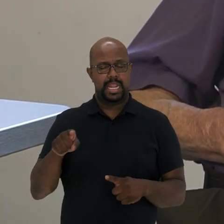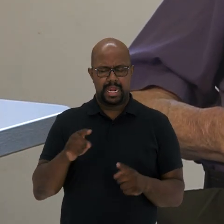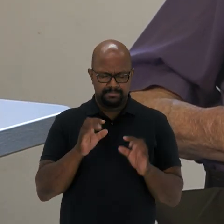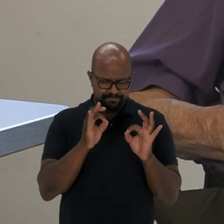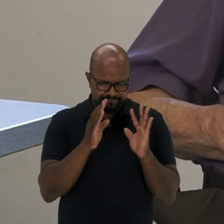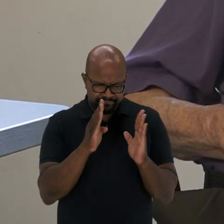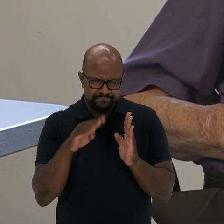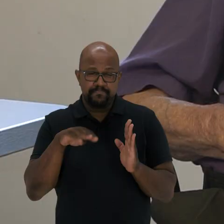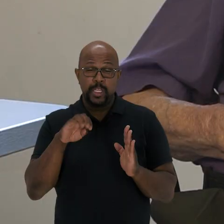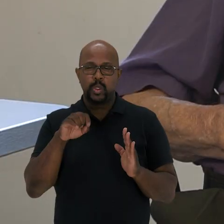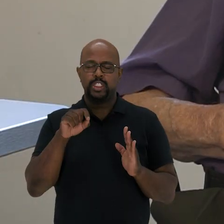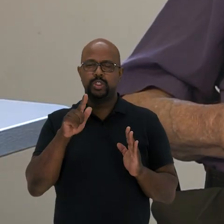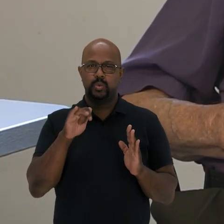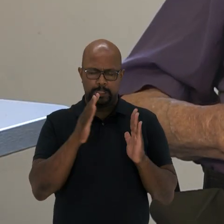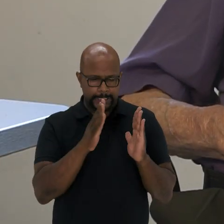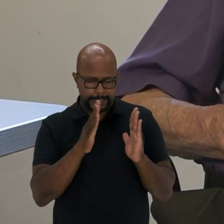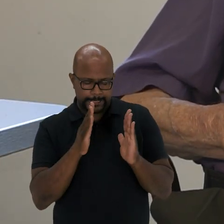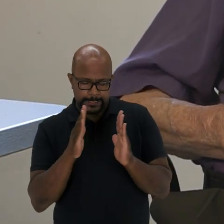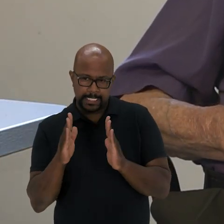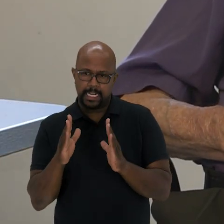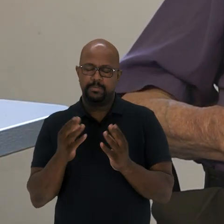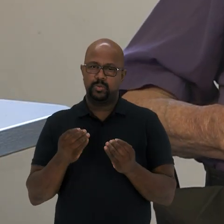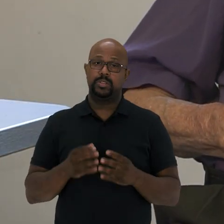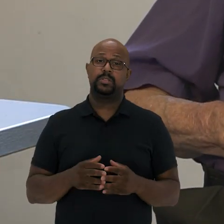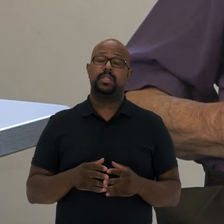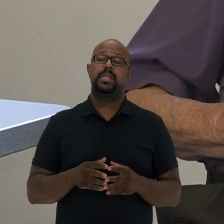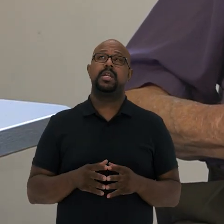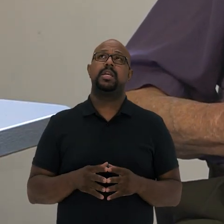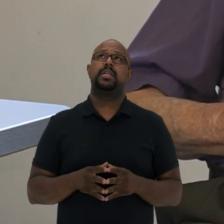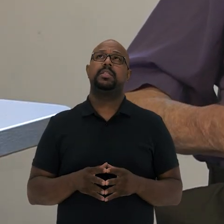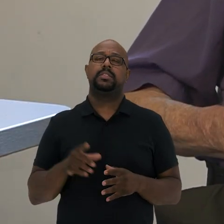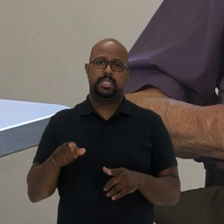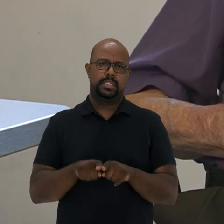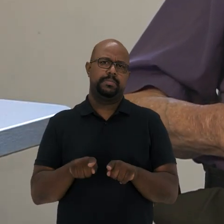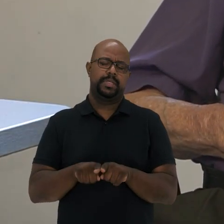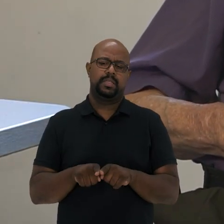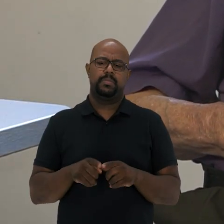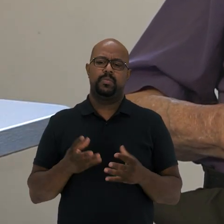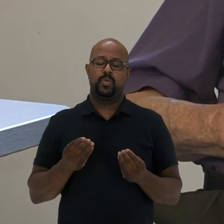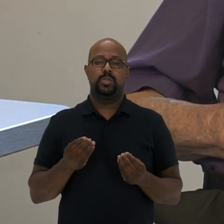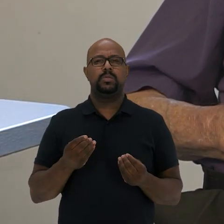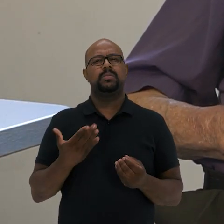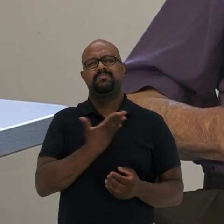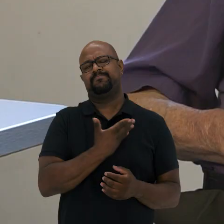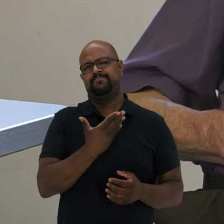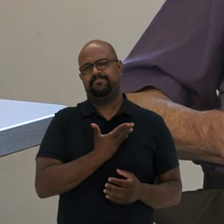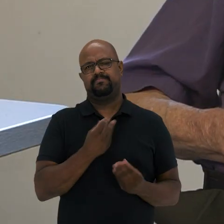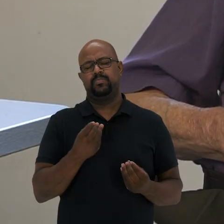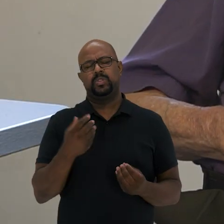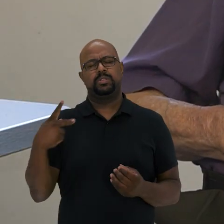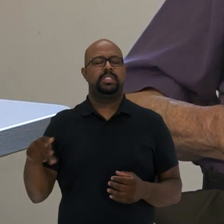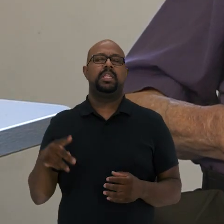Ele era metódico, sim, era muito... Sim. E também muito